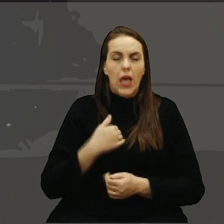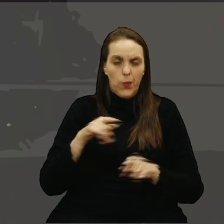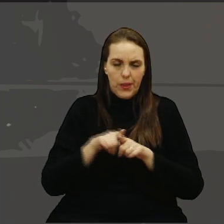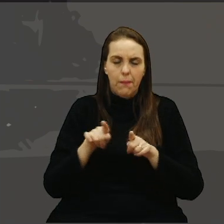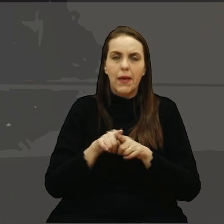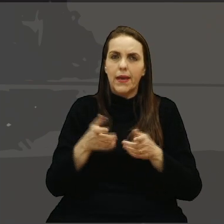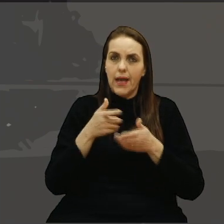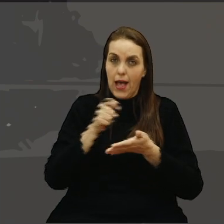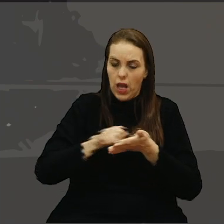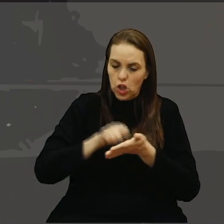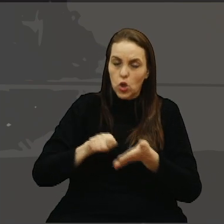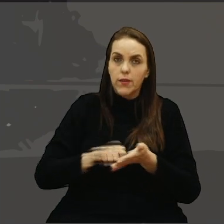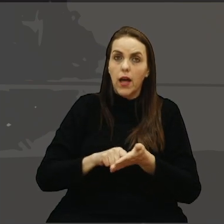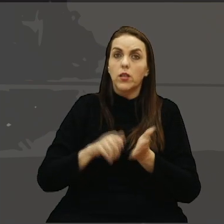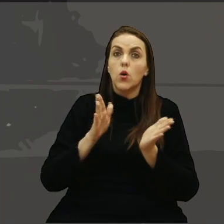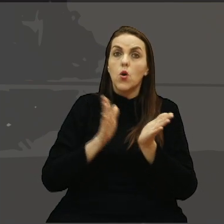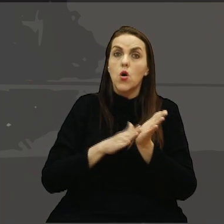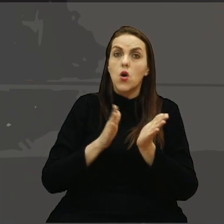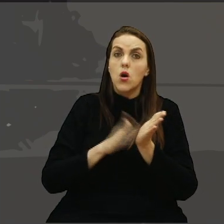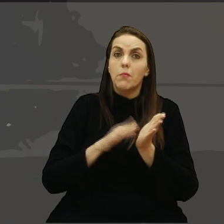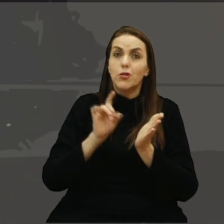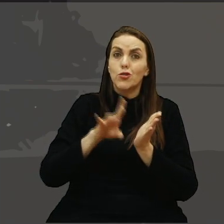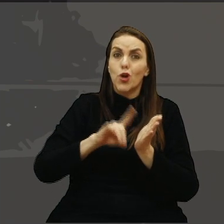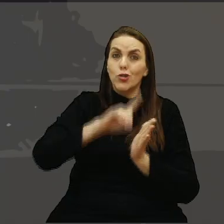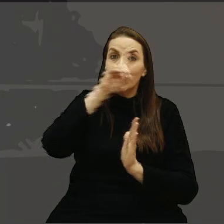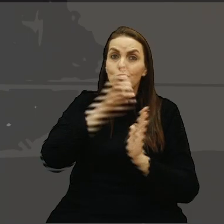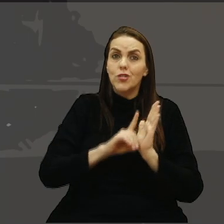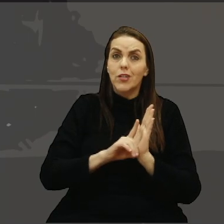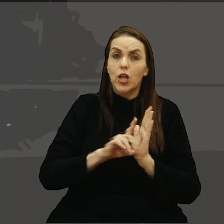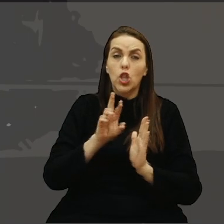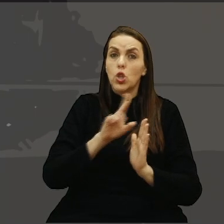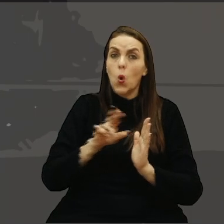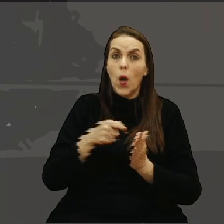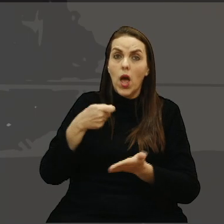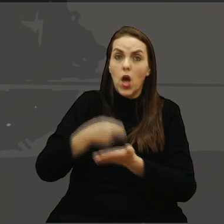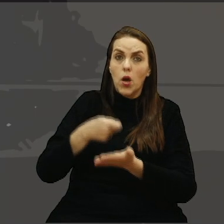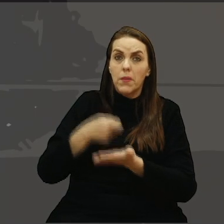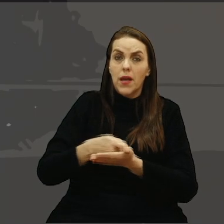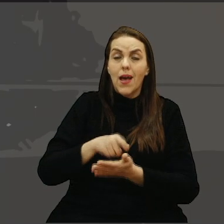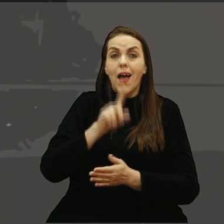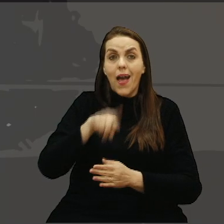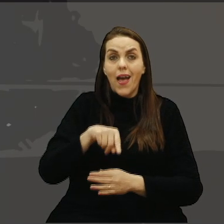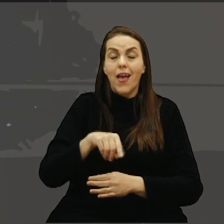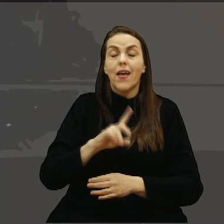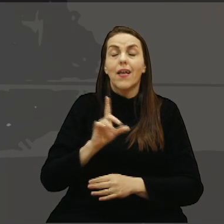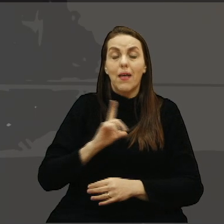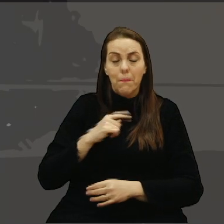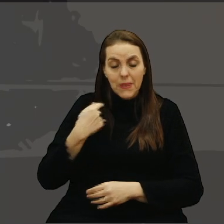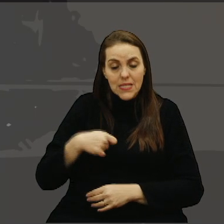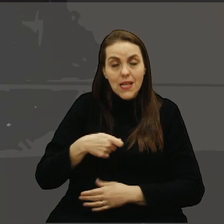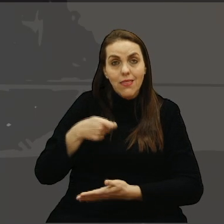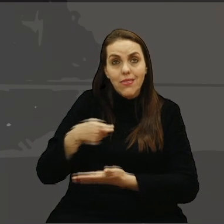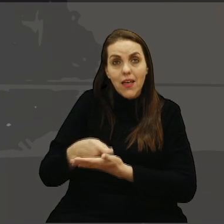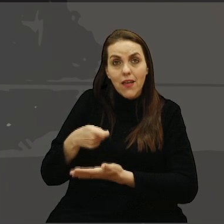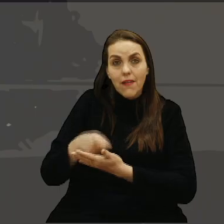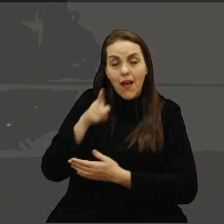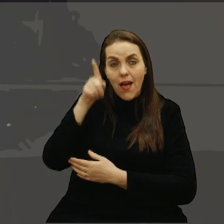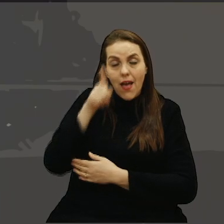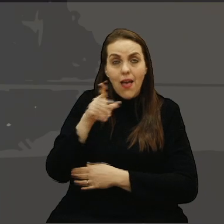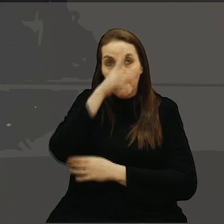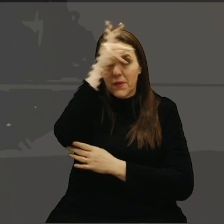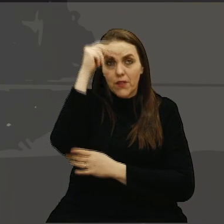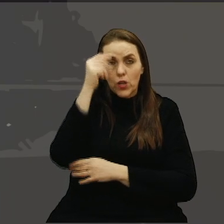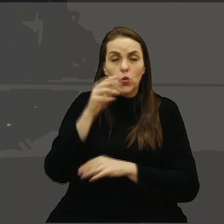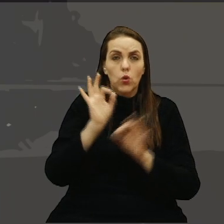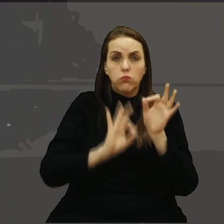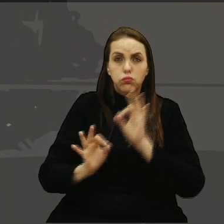anotar aqui, ó, estou cobrando somente um direito. Não é obrigação, é um dever do executivo zelar pela